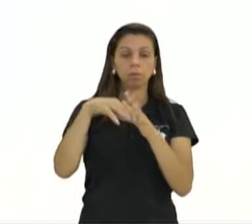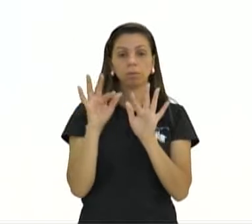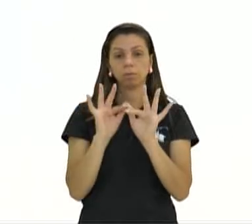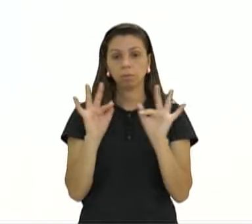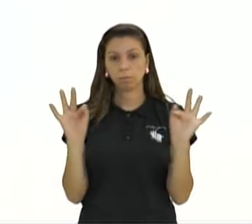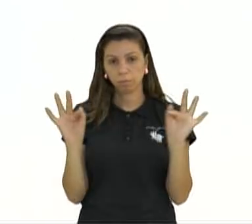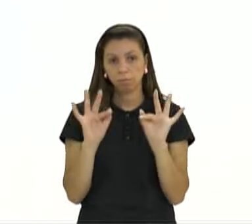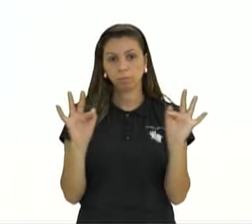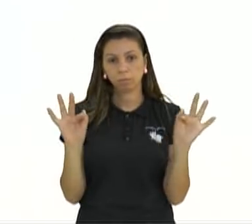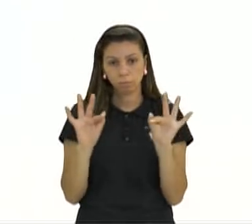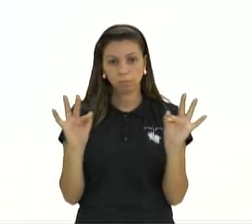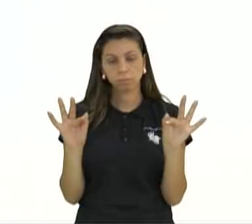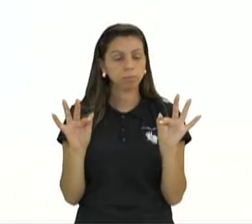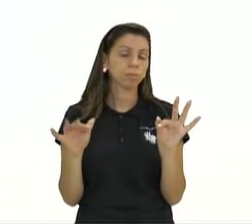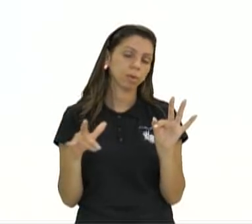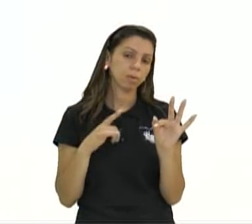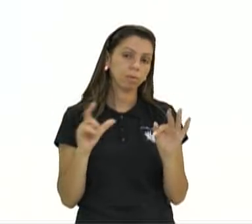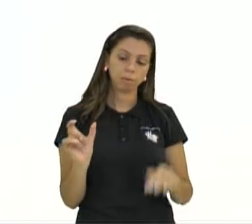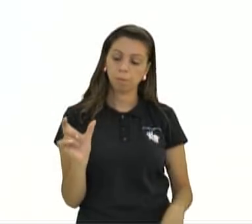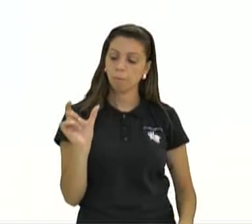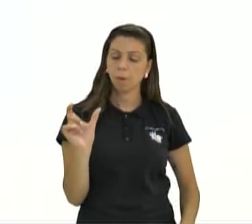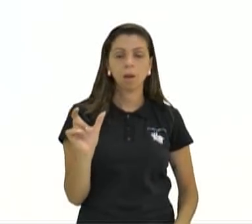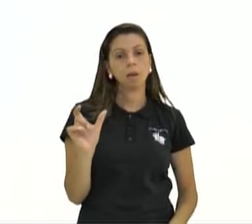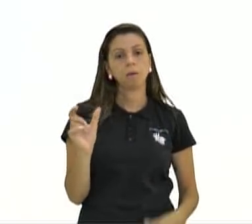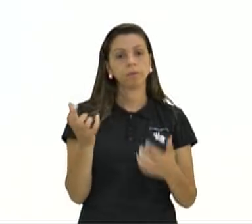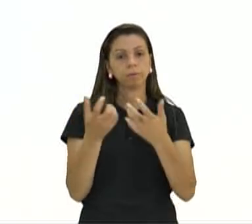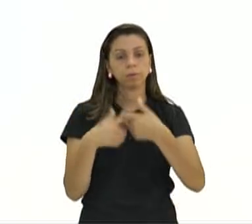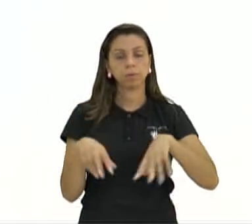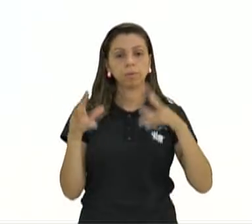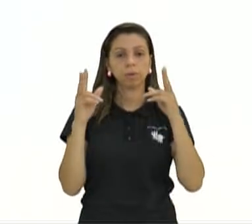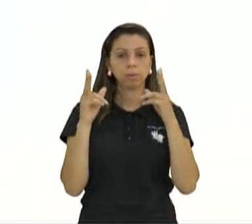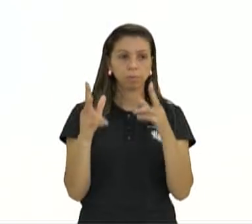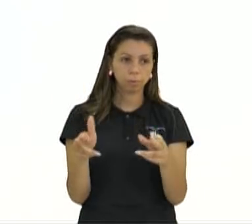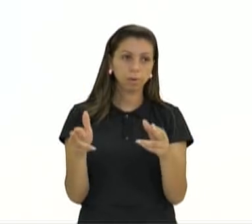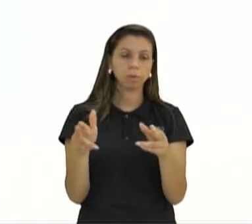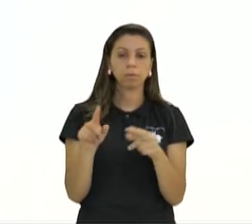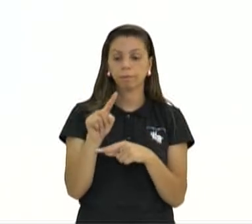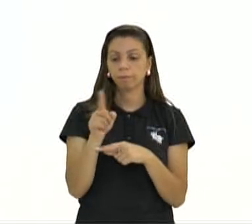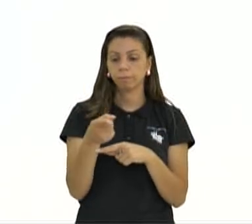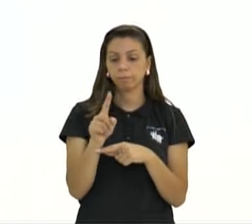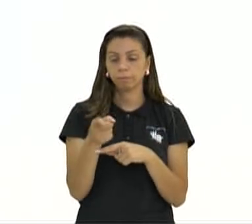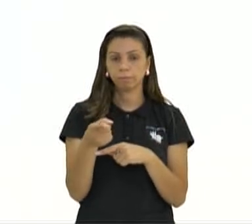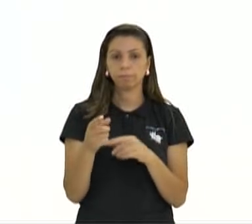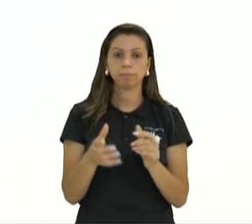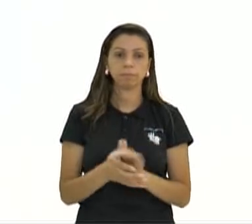nós vamos ter palavras com a mesma função, nós vamos colocar entre vírgulas.